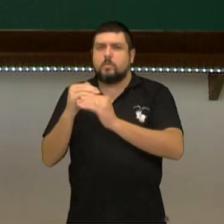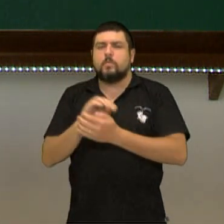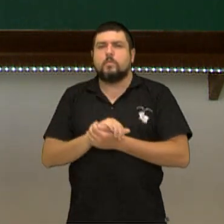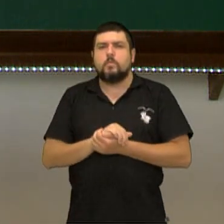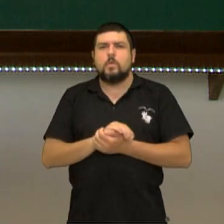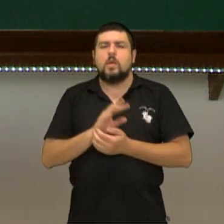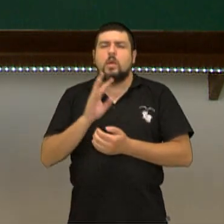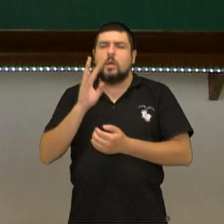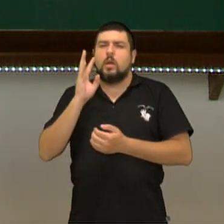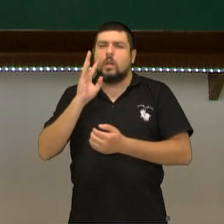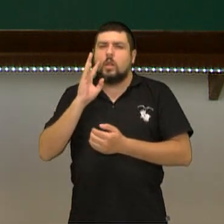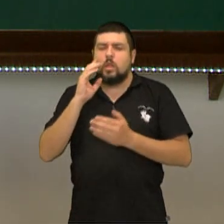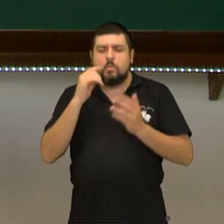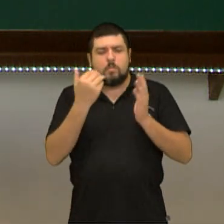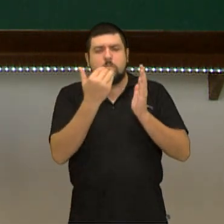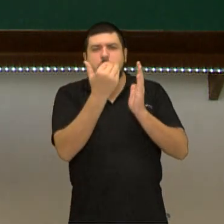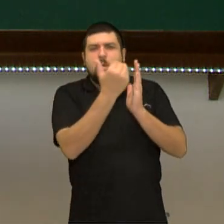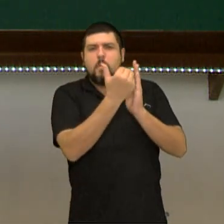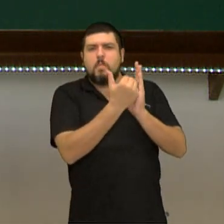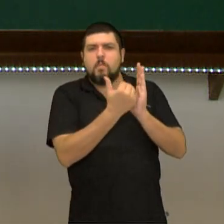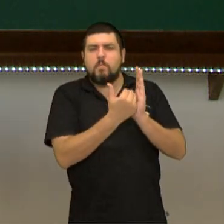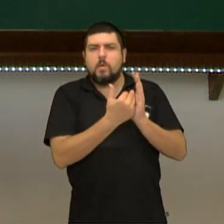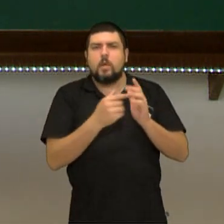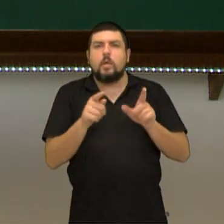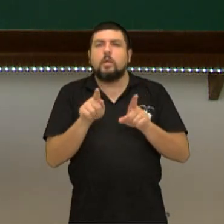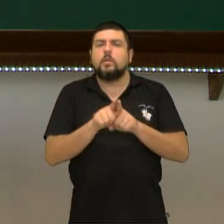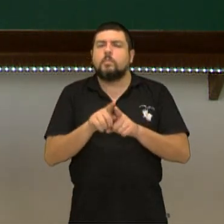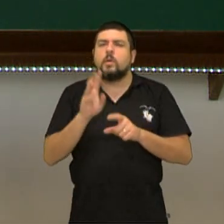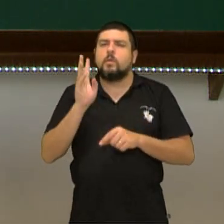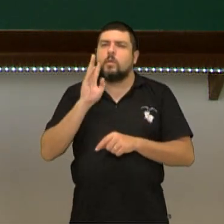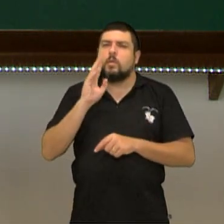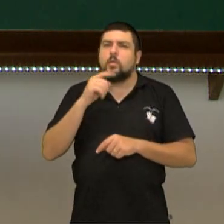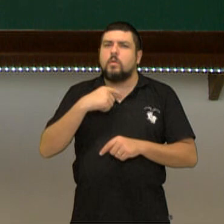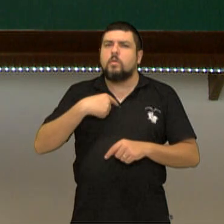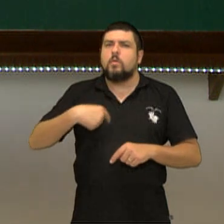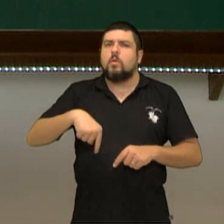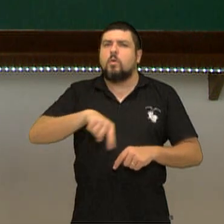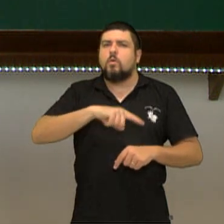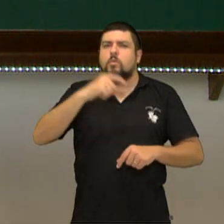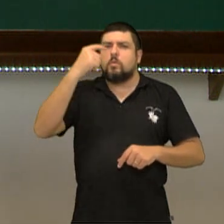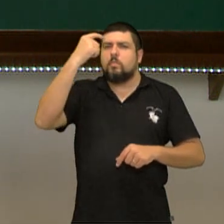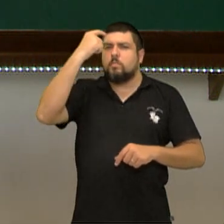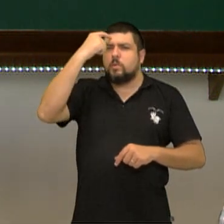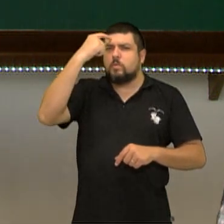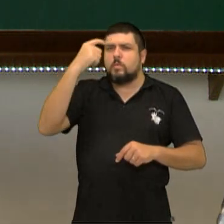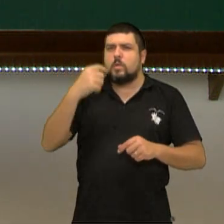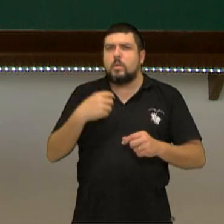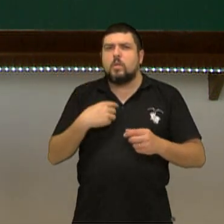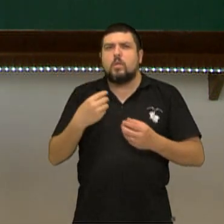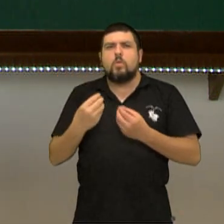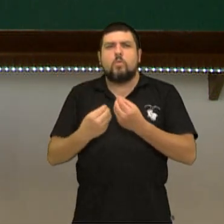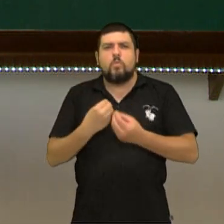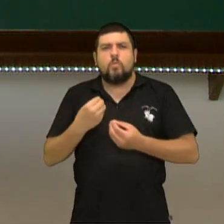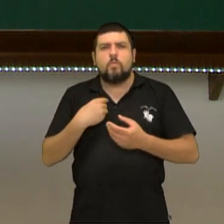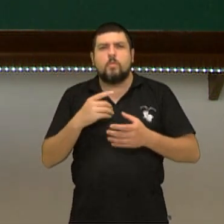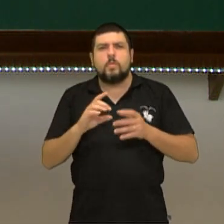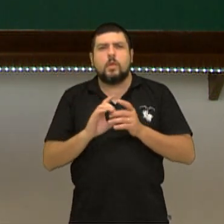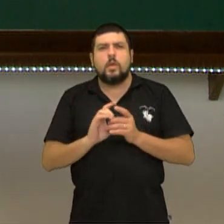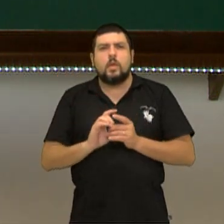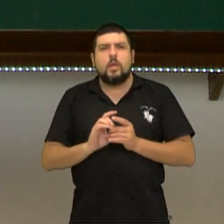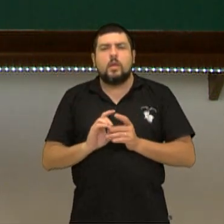pensamento de Montesquieu, é muito bacana também a gente pensar que temos uma Constituição, temos sim a liberdade, mas não podemos infringir, né, aquilo que é